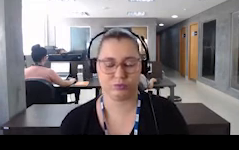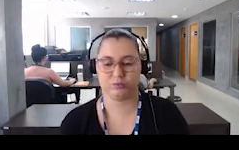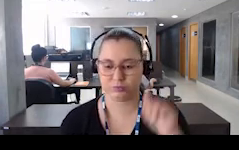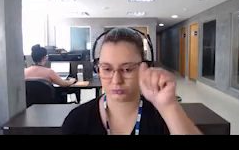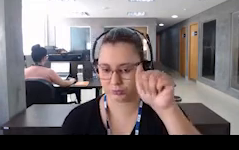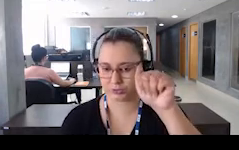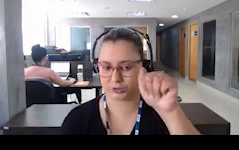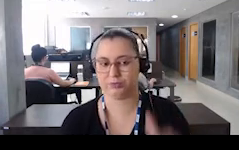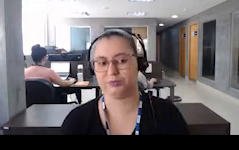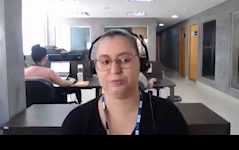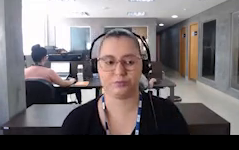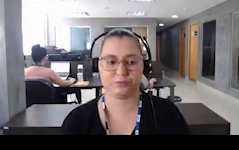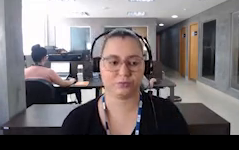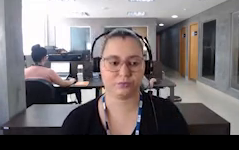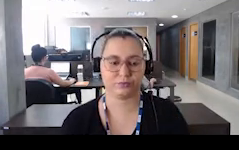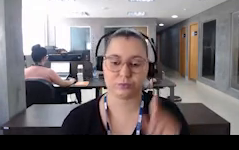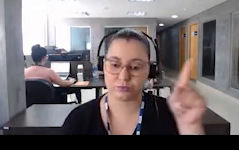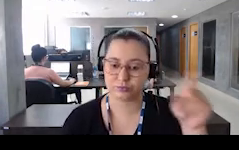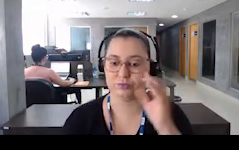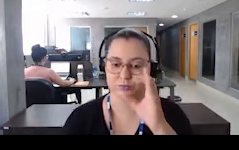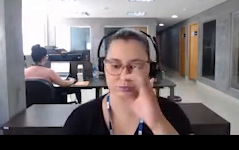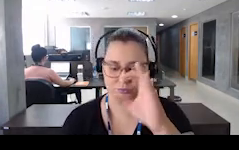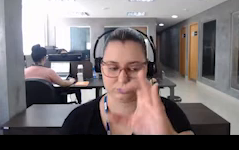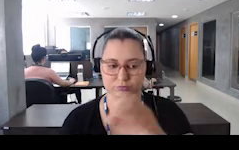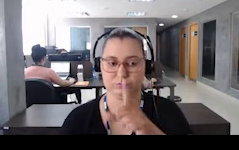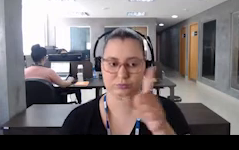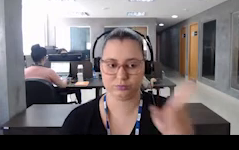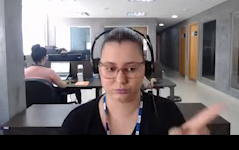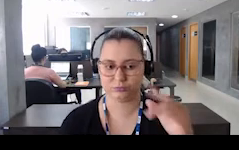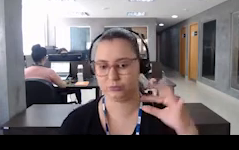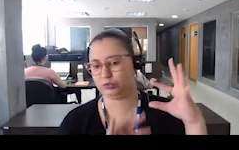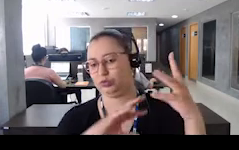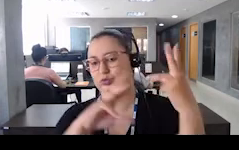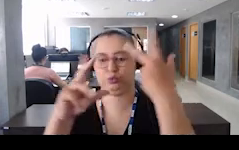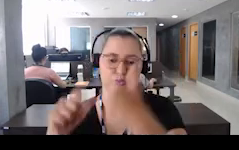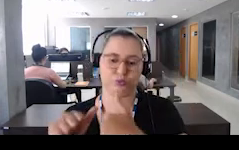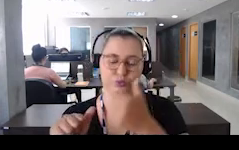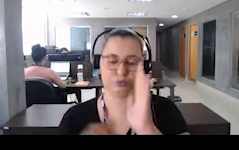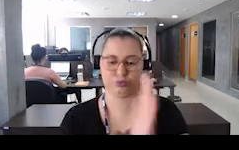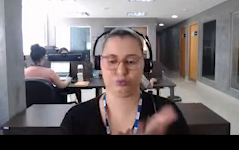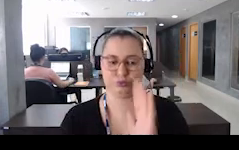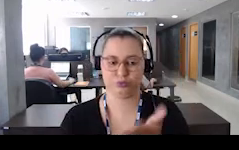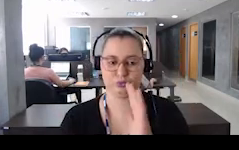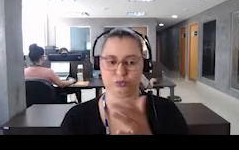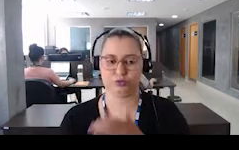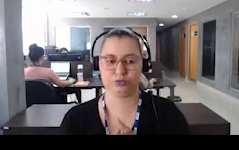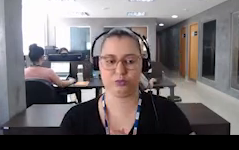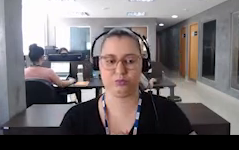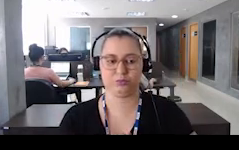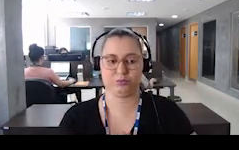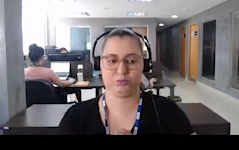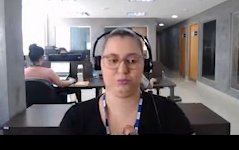11,36 o quê? Ampere, certo? Então, essa é a corrente total do circuito, né? Já achei o I, então vou devolver ele aqui